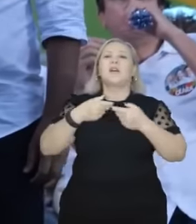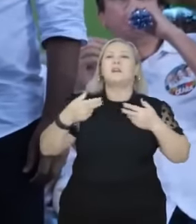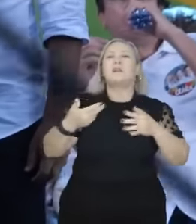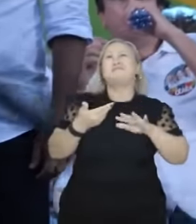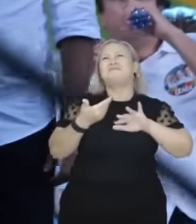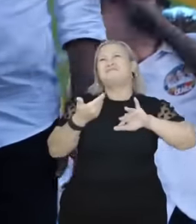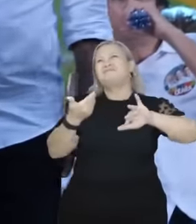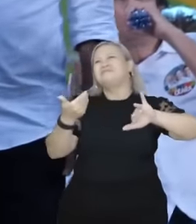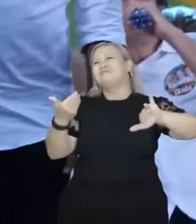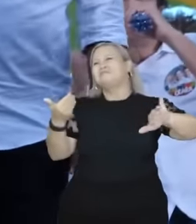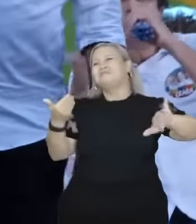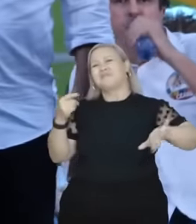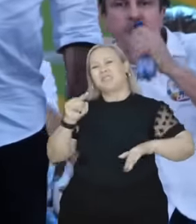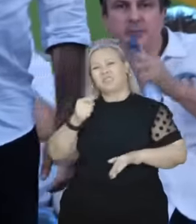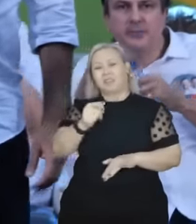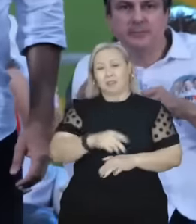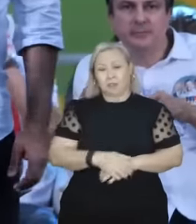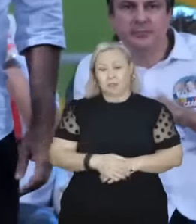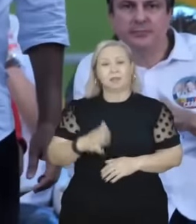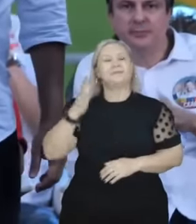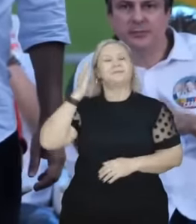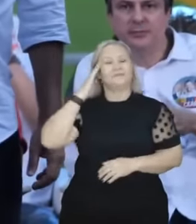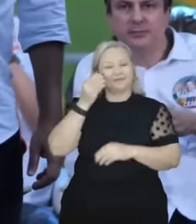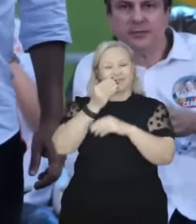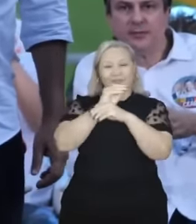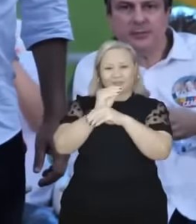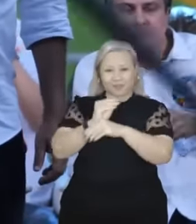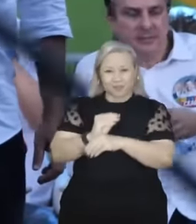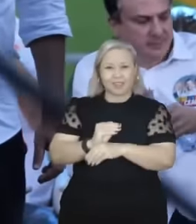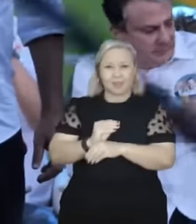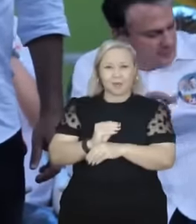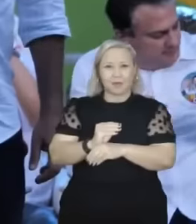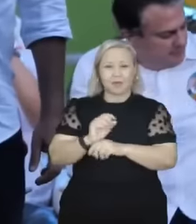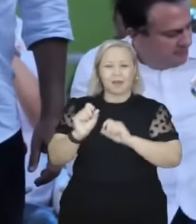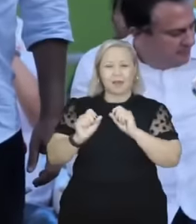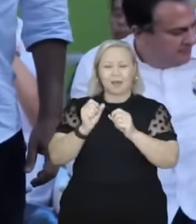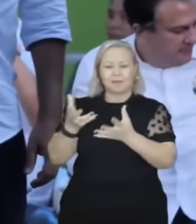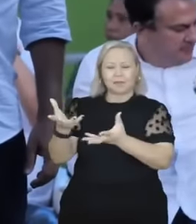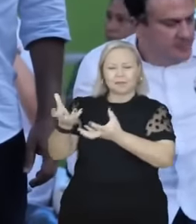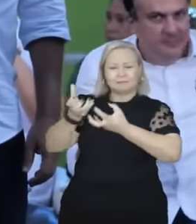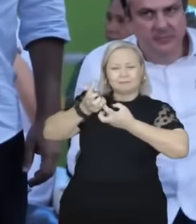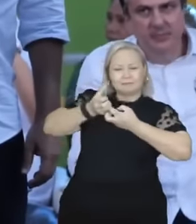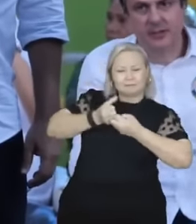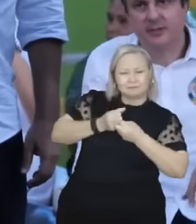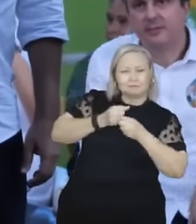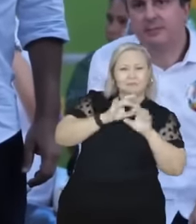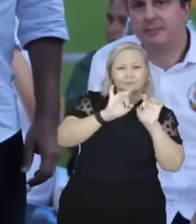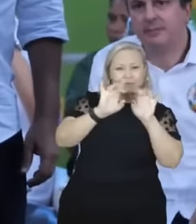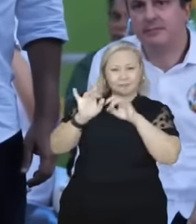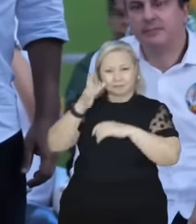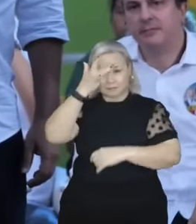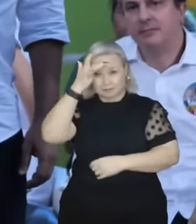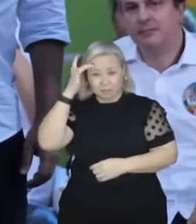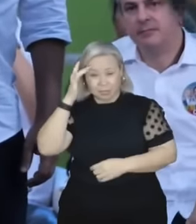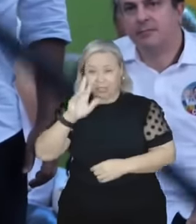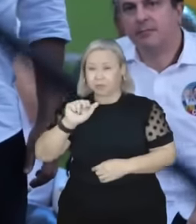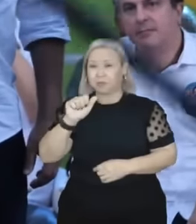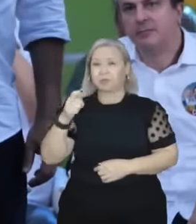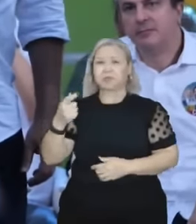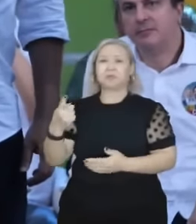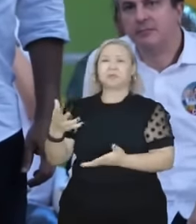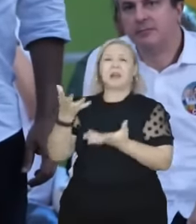que cuidar é você abraçar cada pessoa. Nunca aceita um convite, nunca aceita um